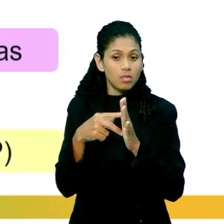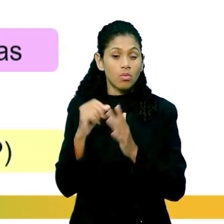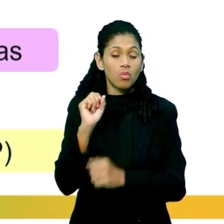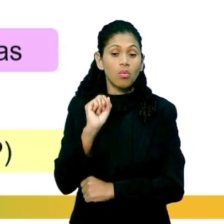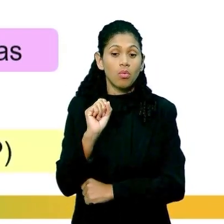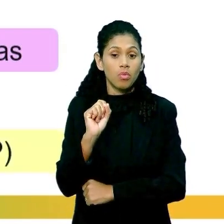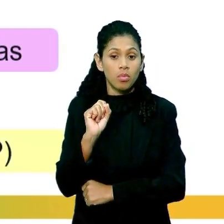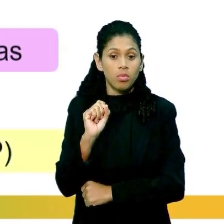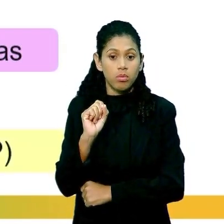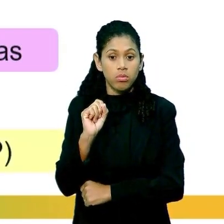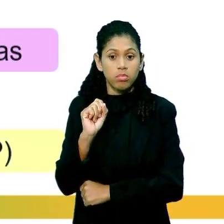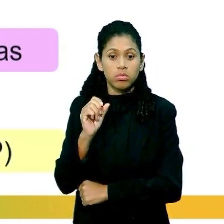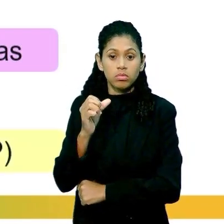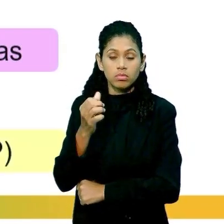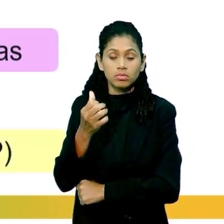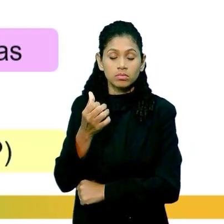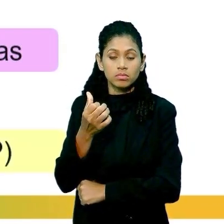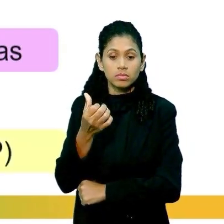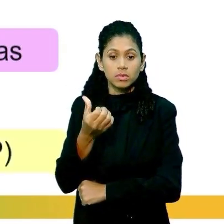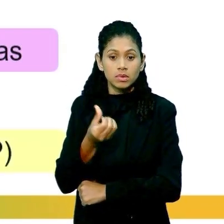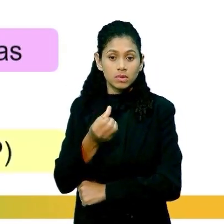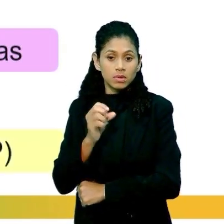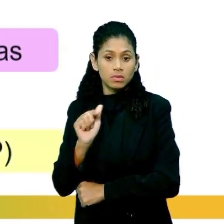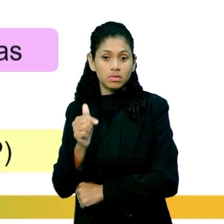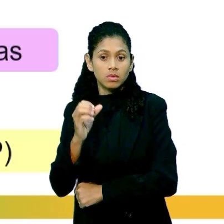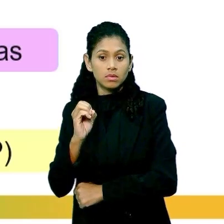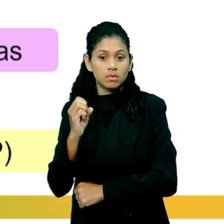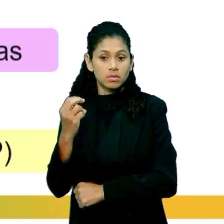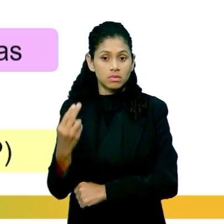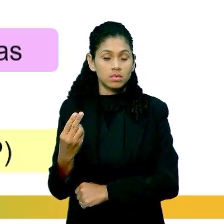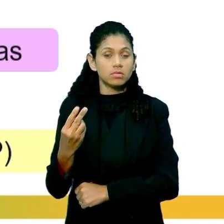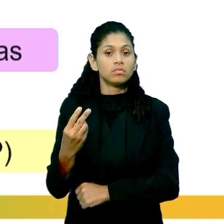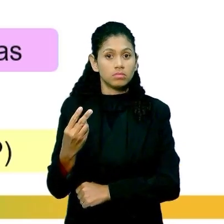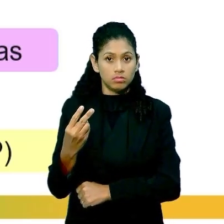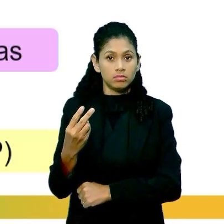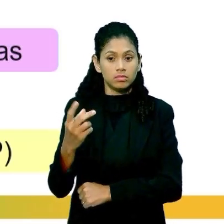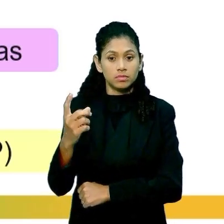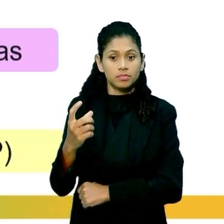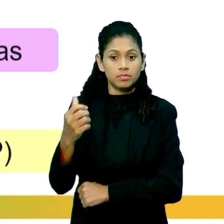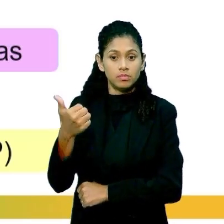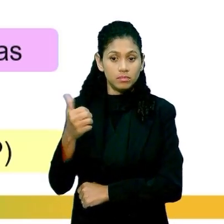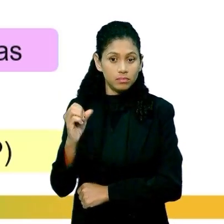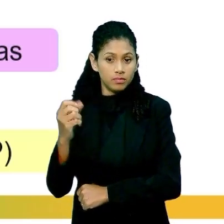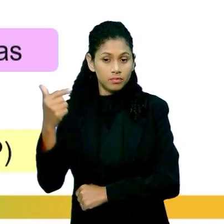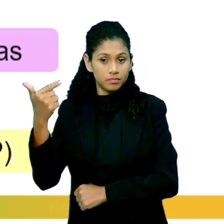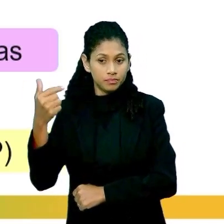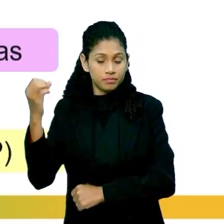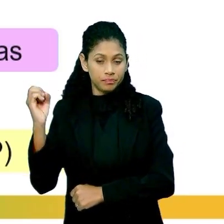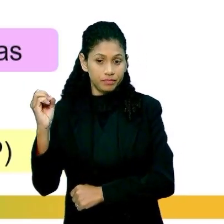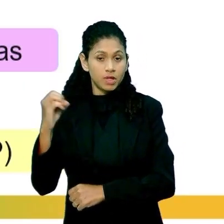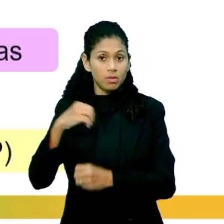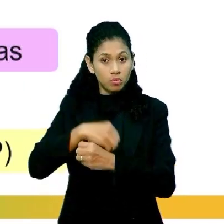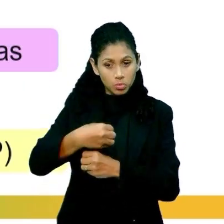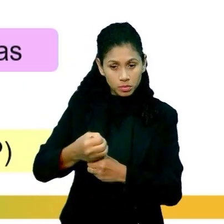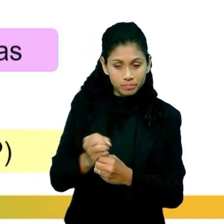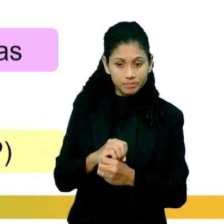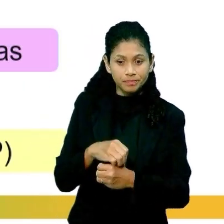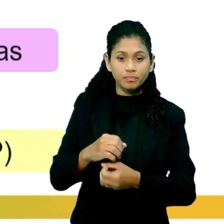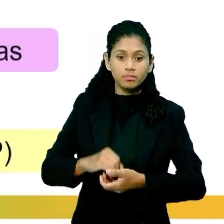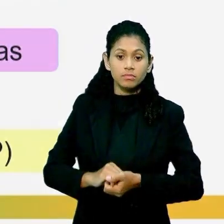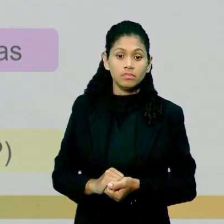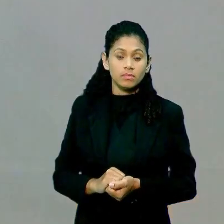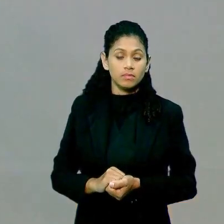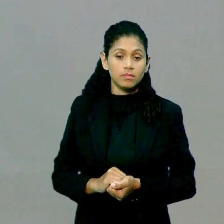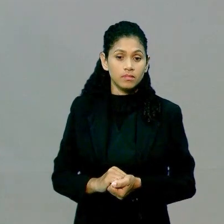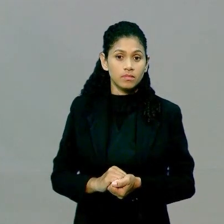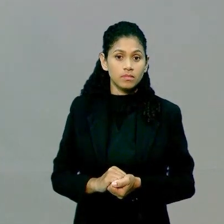mol, muito importante, ele equivale a 22,4 litros, isso nas condições normais de temperatura e pressão. Então, se você